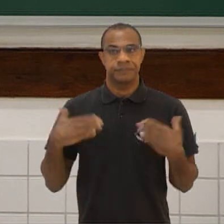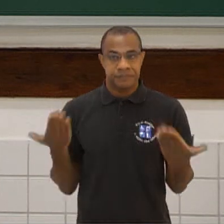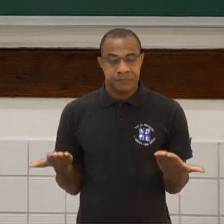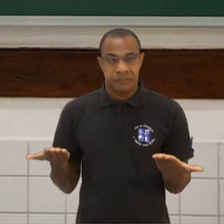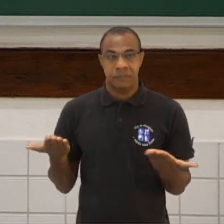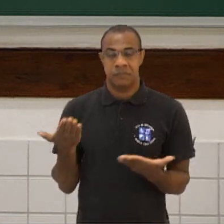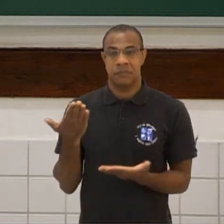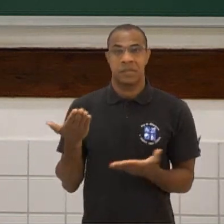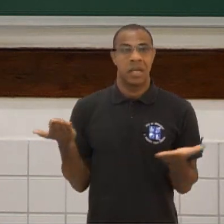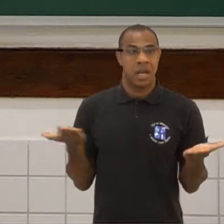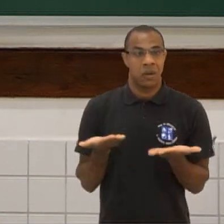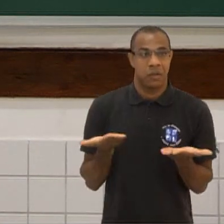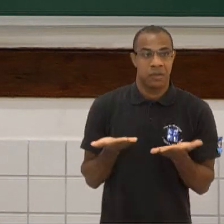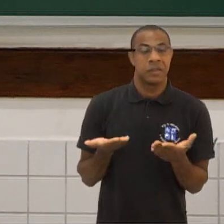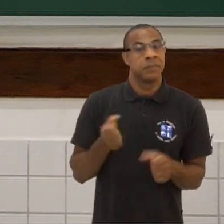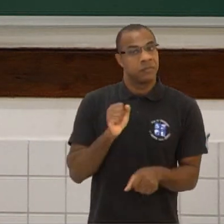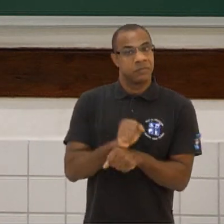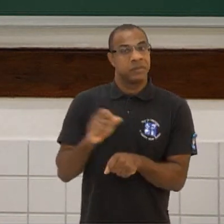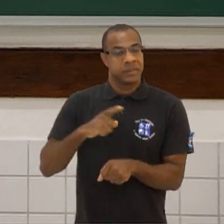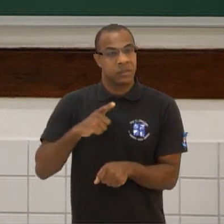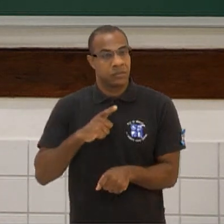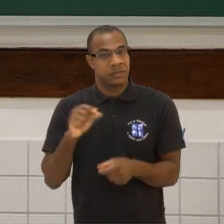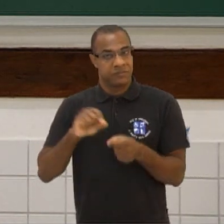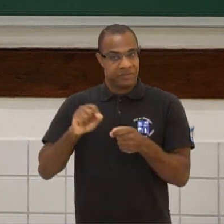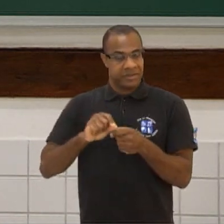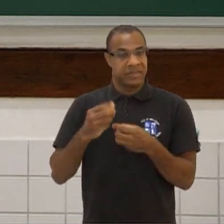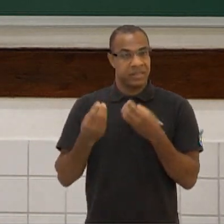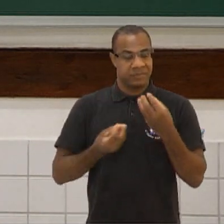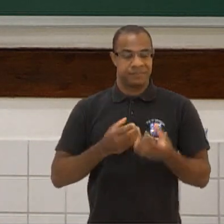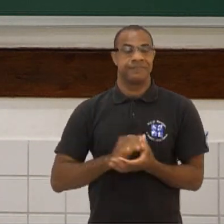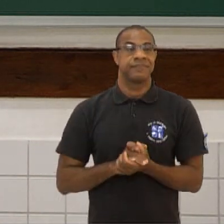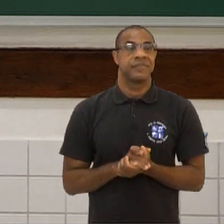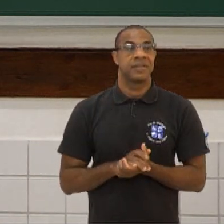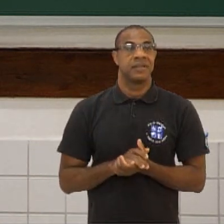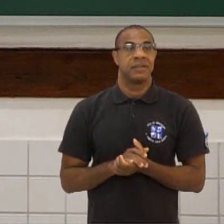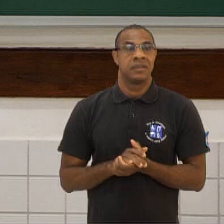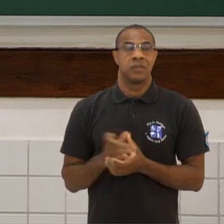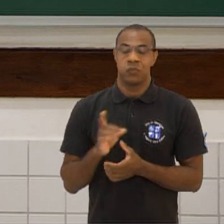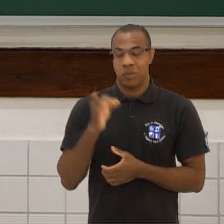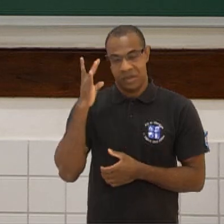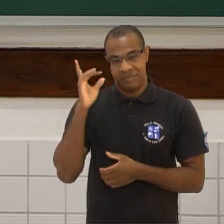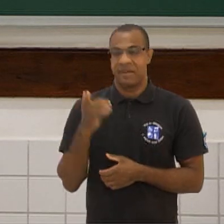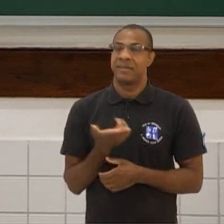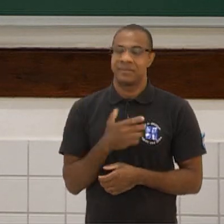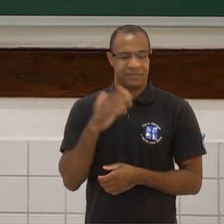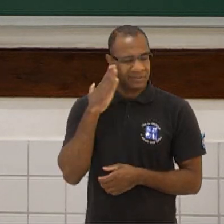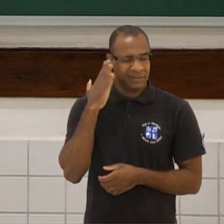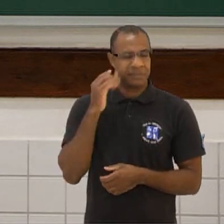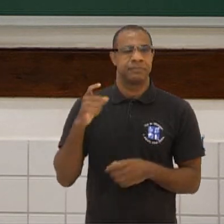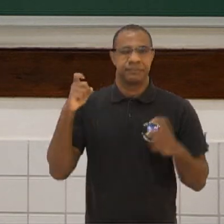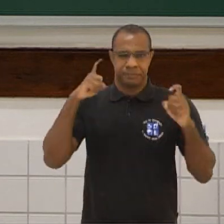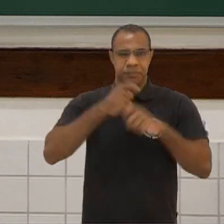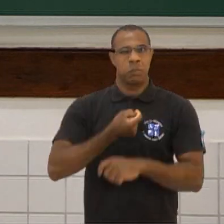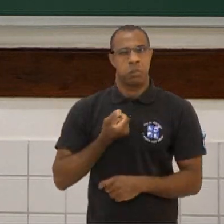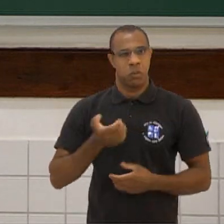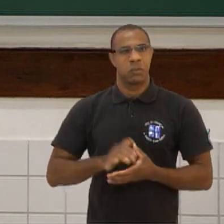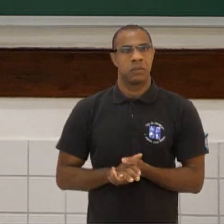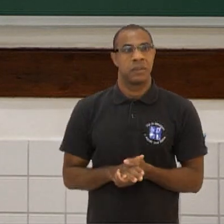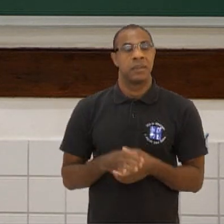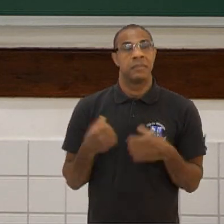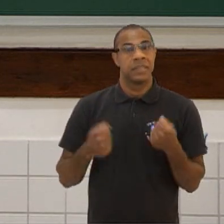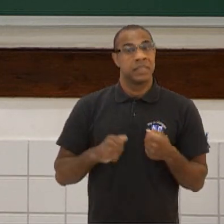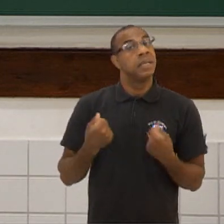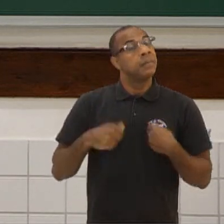Pronto! Então agora espero que todo mundo tenha conseguido resolver, né? Não é tão fácil, né? Então olha só, tem que saber um